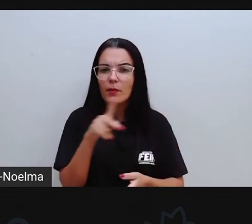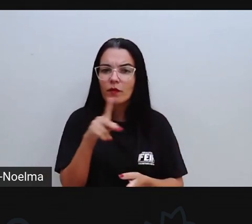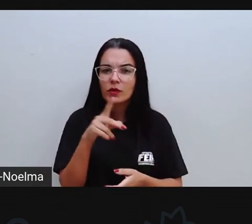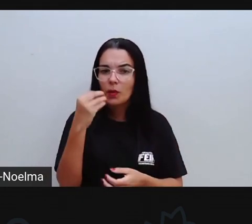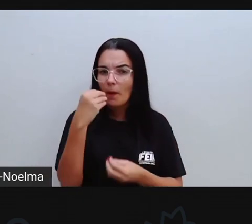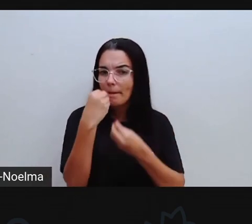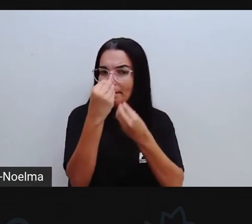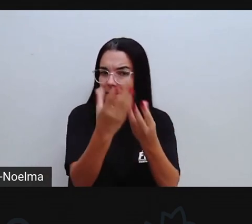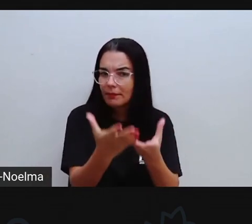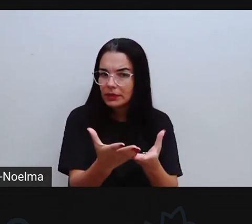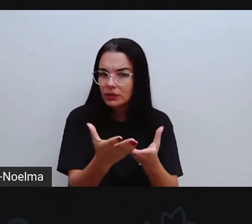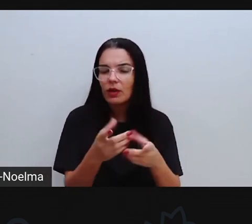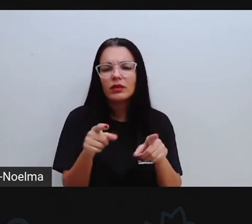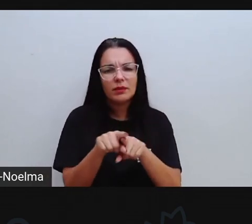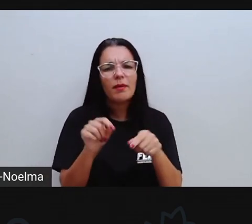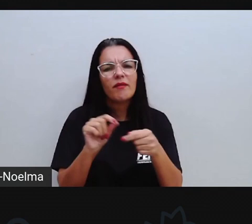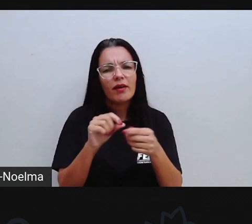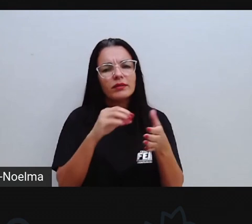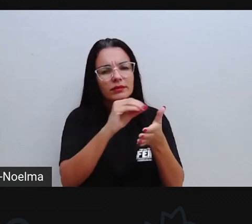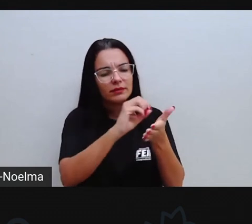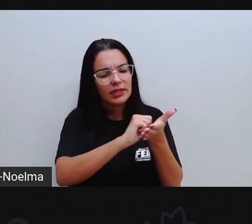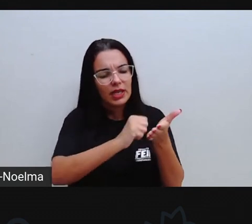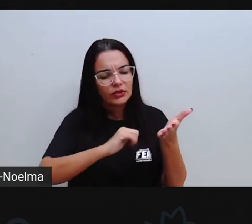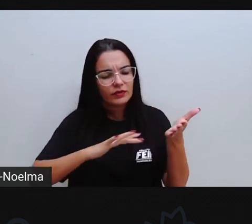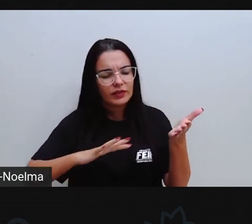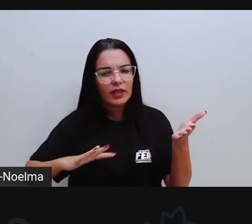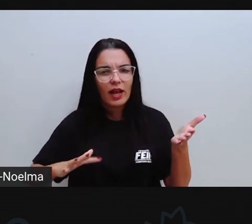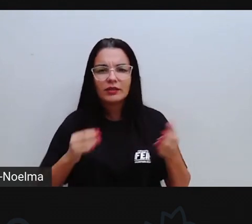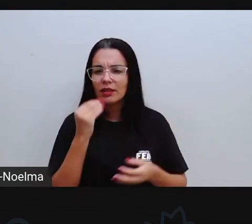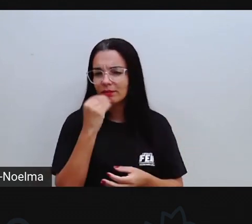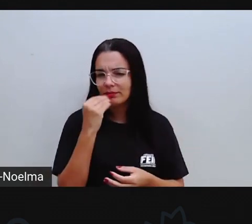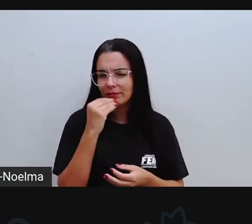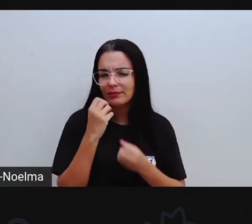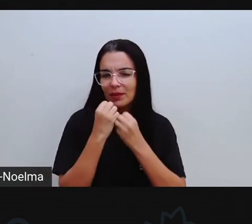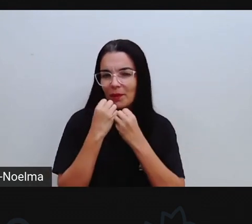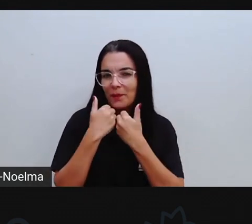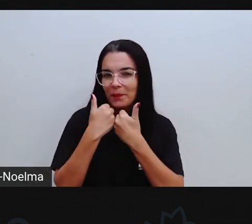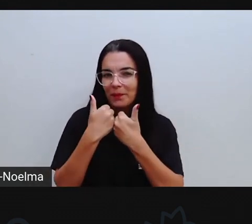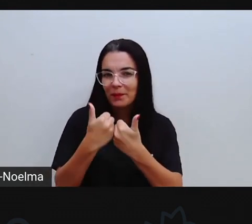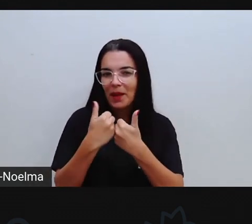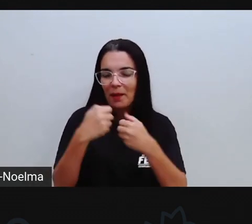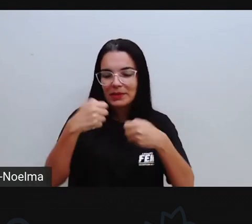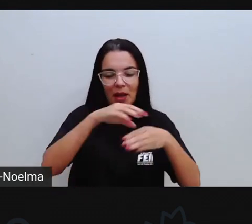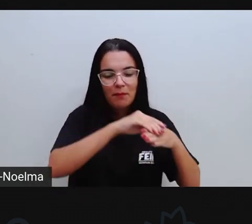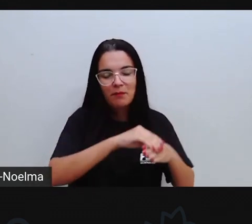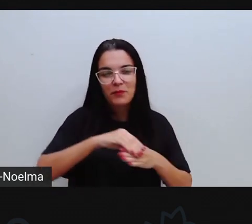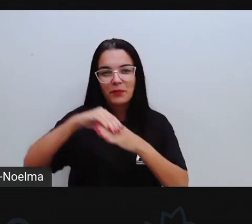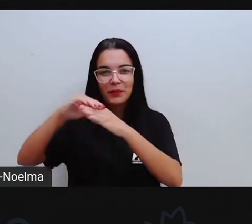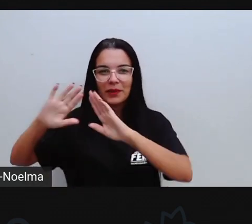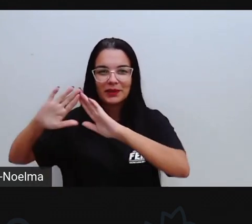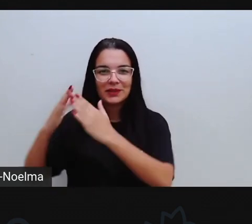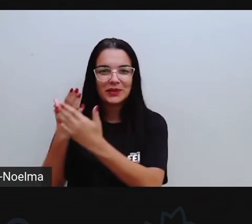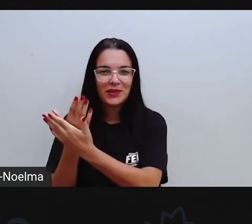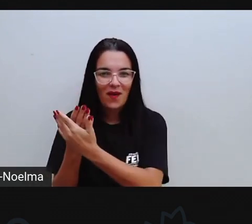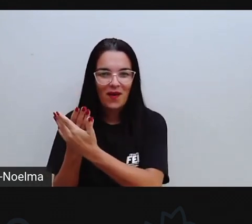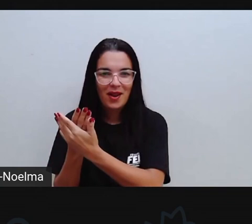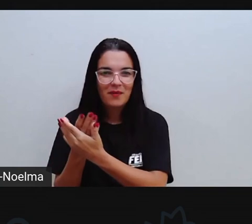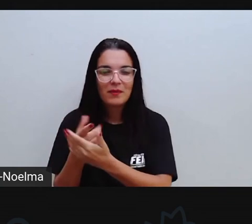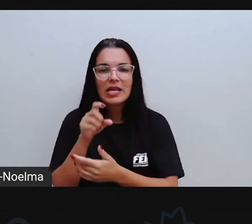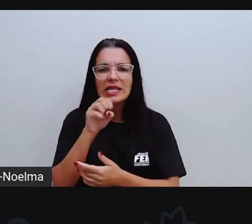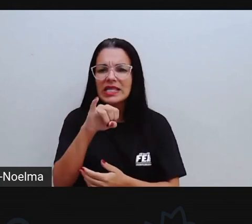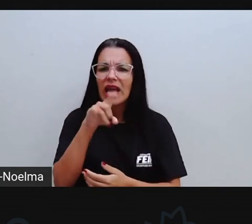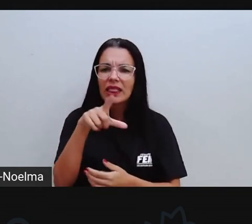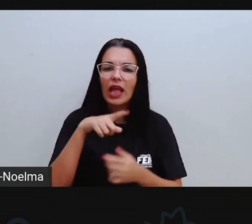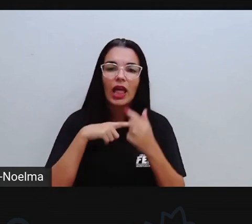certo? E realize essas atividades com muito cuidado, com muito capricho, que deverão ser devolvidas às escolas de vocês, certo? E sentiu